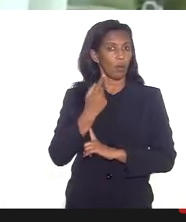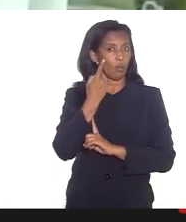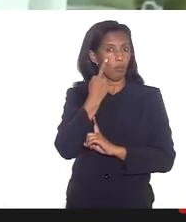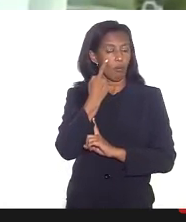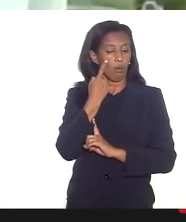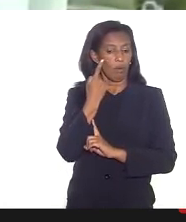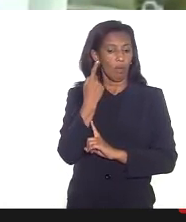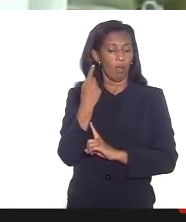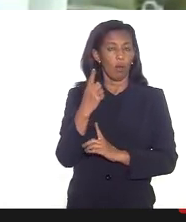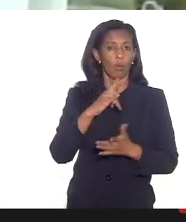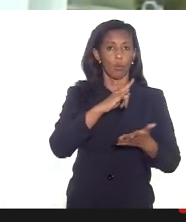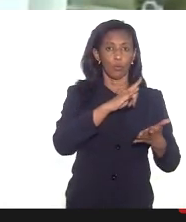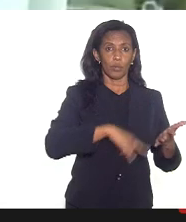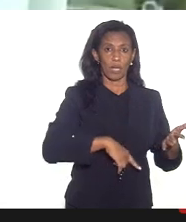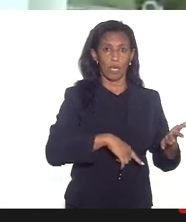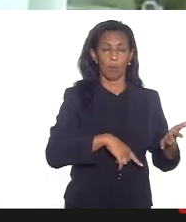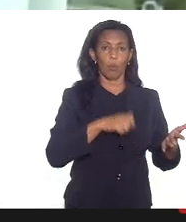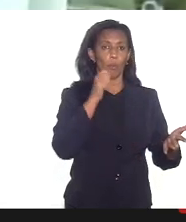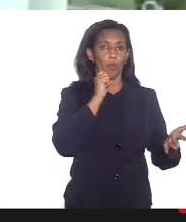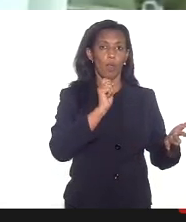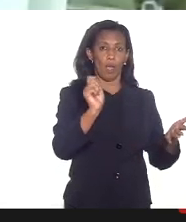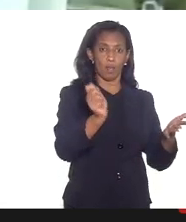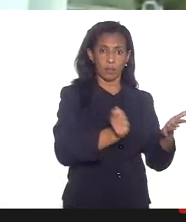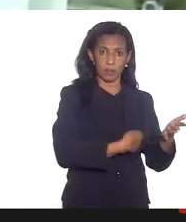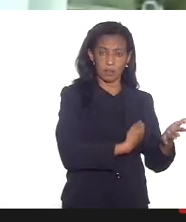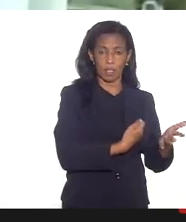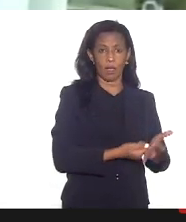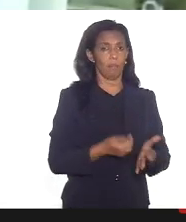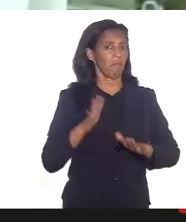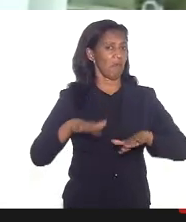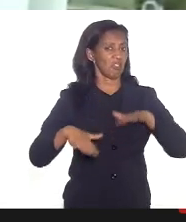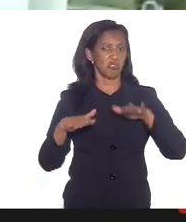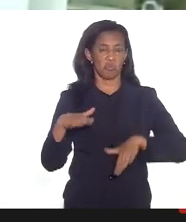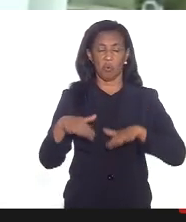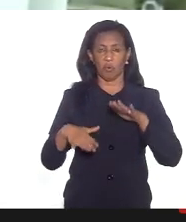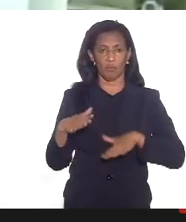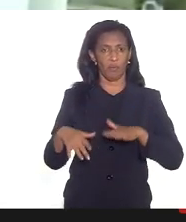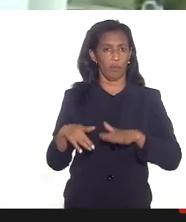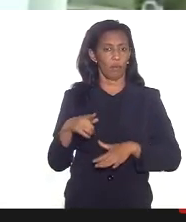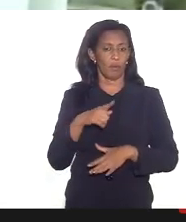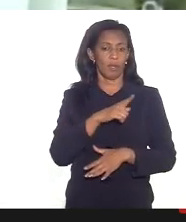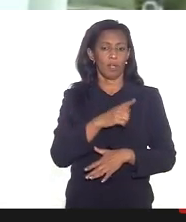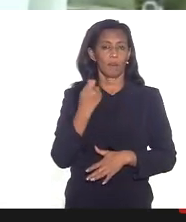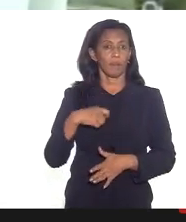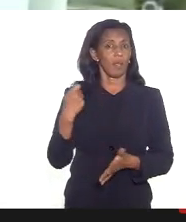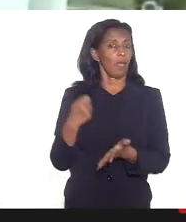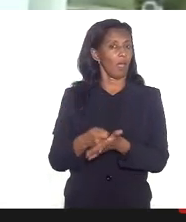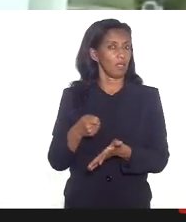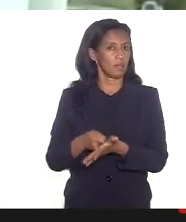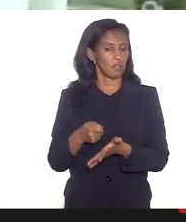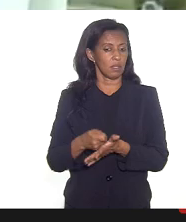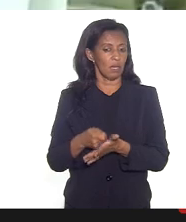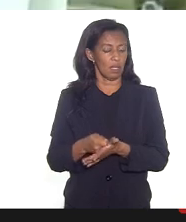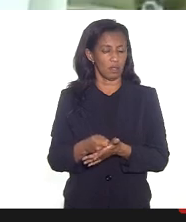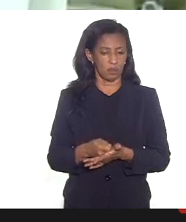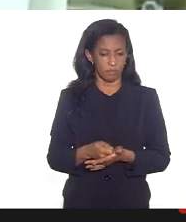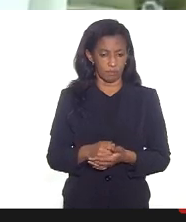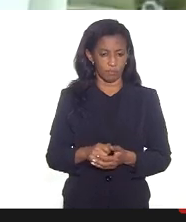aquele pirmo para gestante assinar mais de qualquer forma tela tendo uma exigência